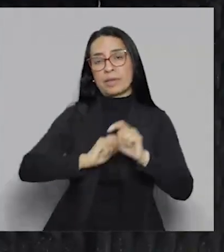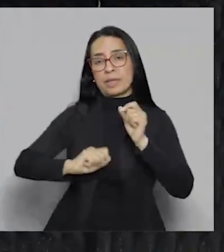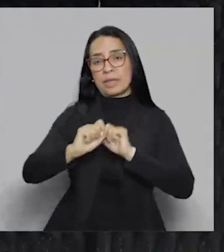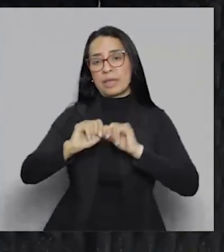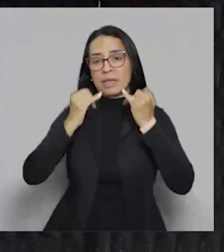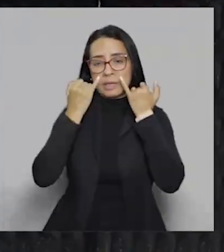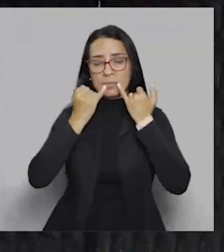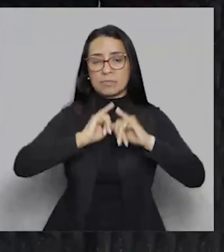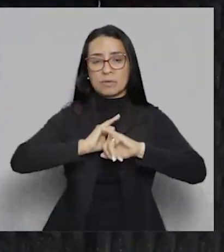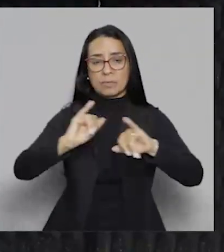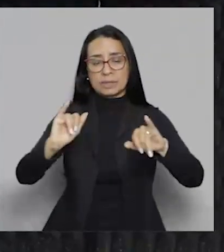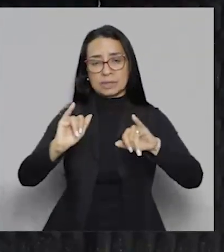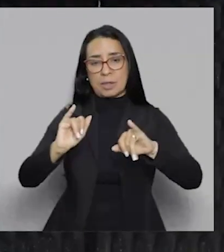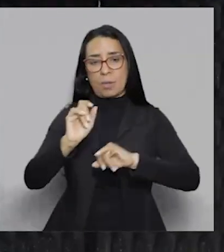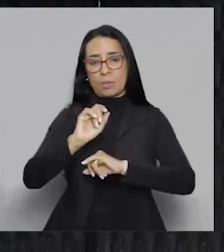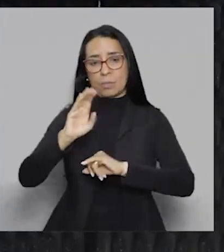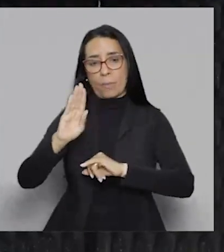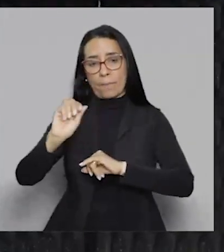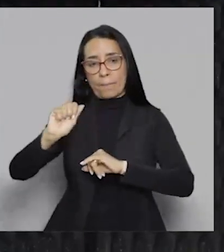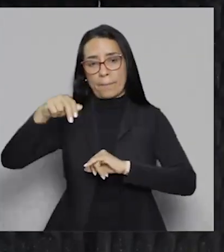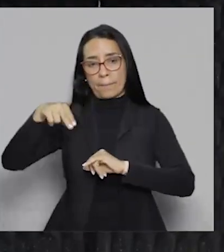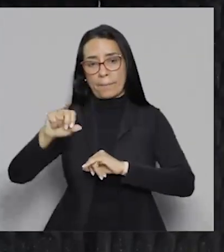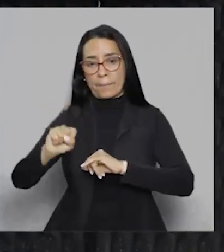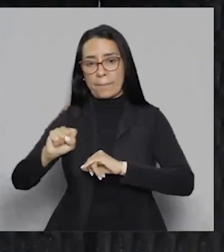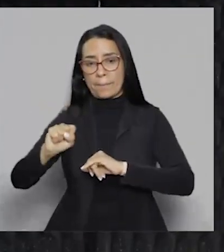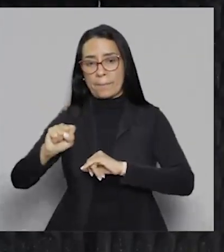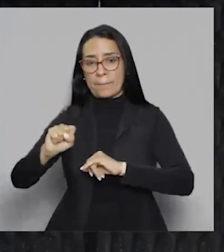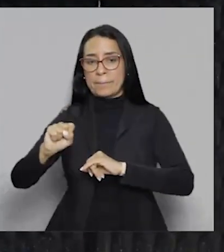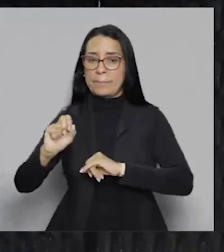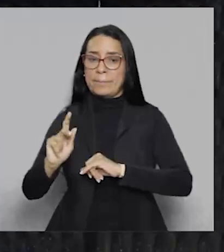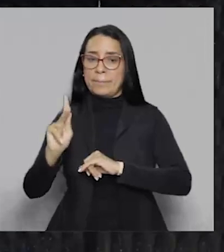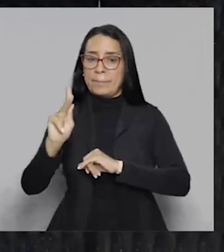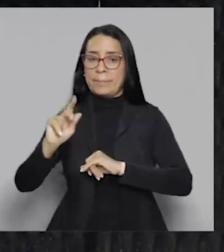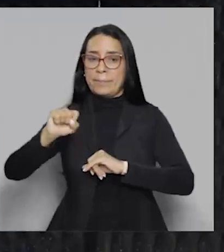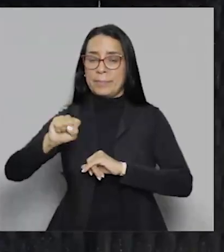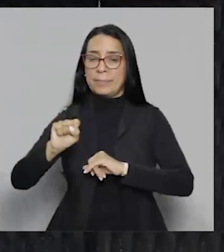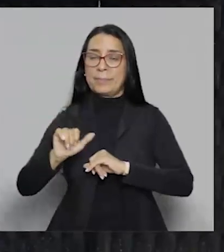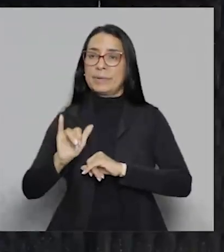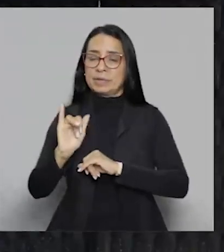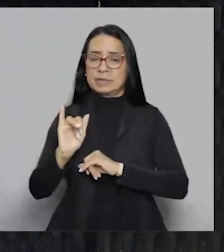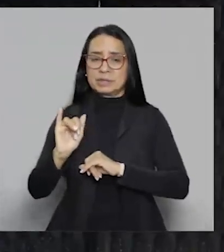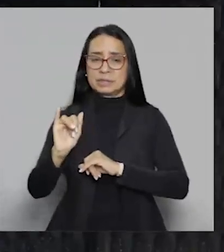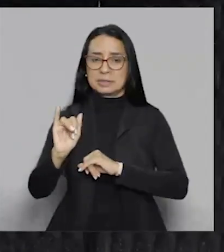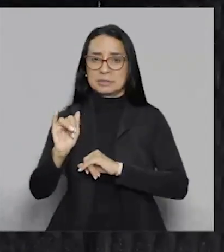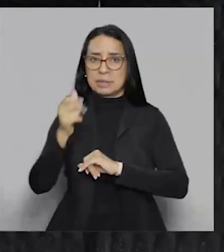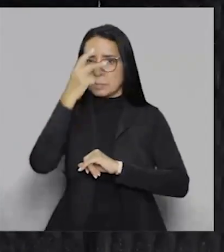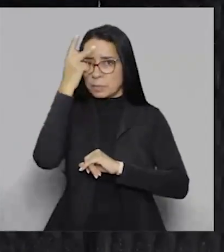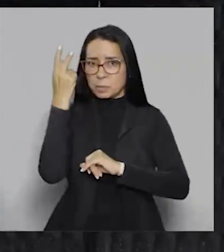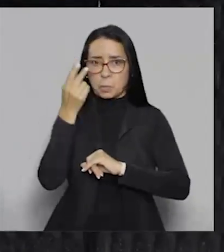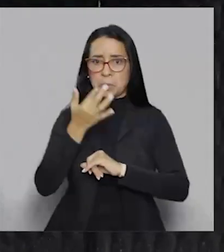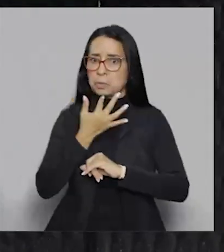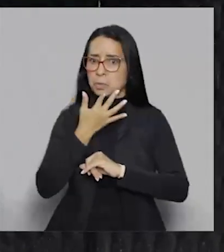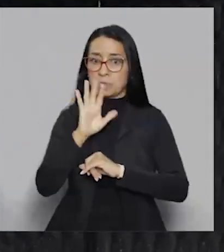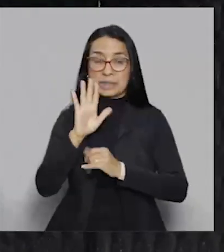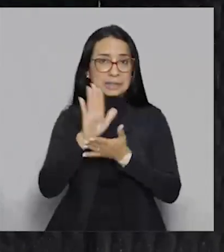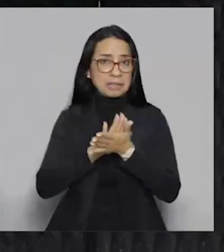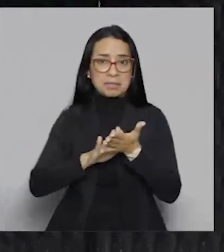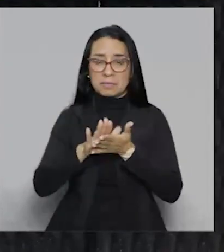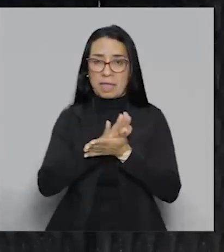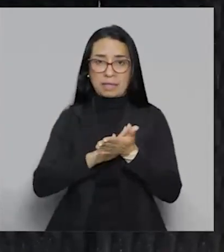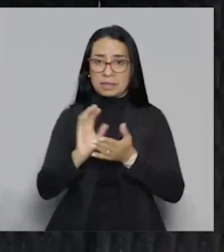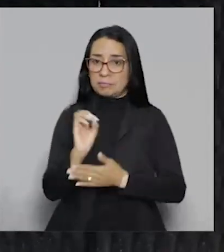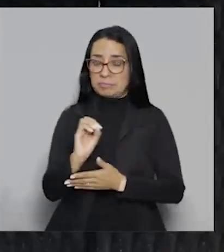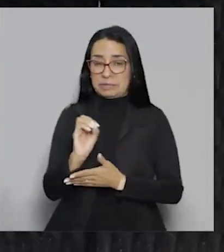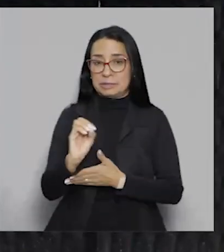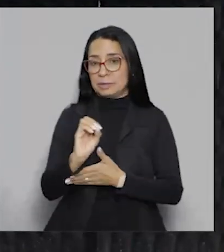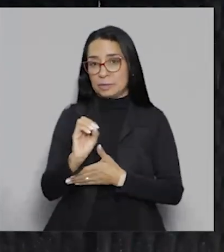direito quem é o Banksy, porque a identidade dele só é reconhecida por este nome artístico, Banksy, mais nada.